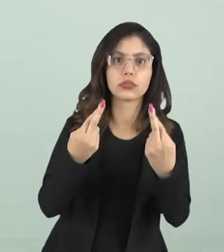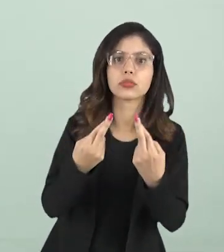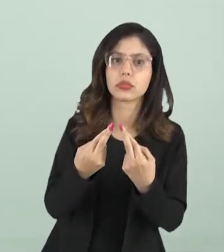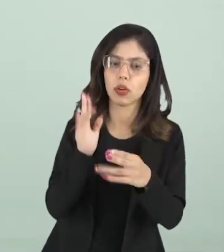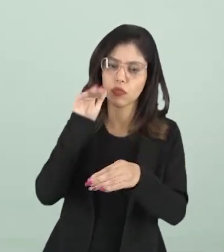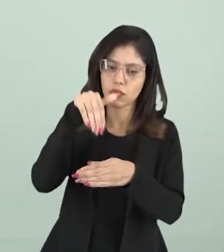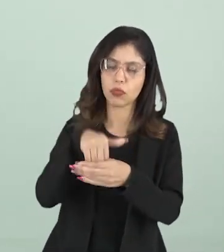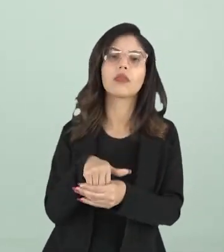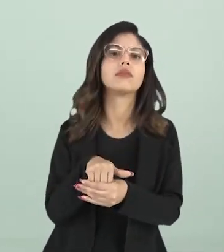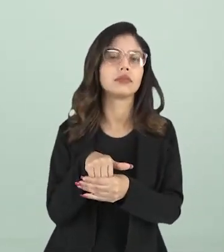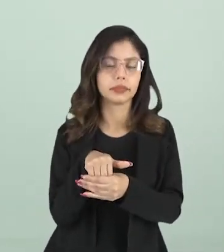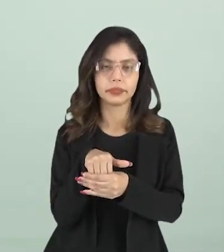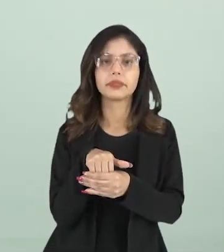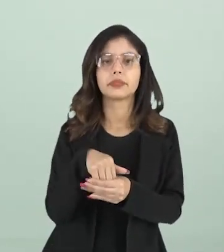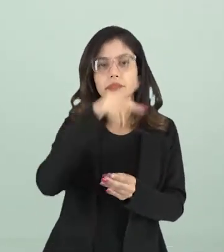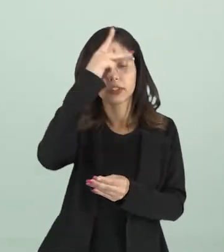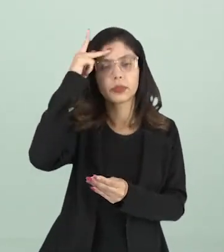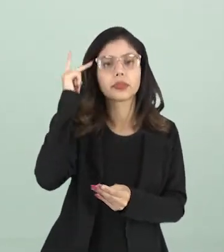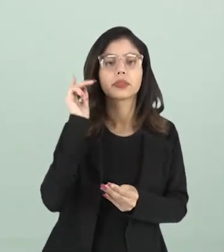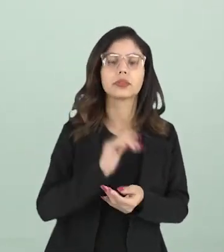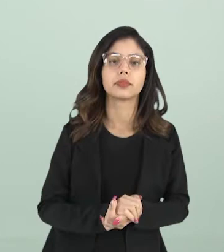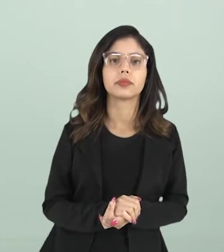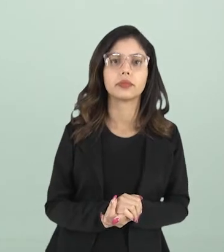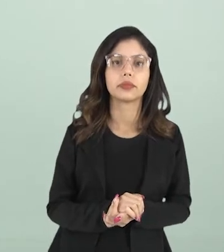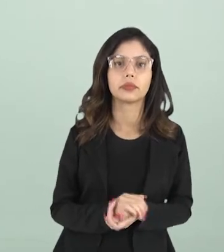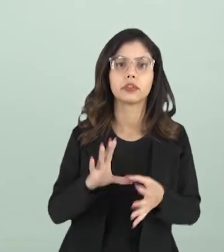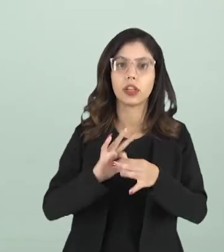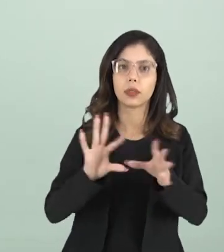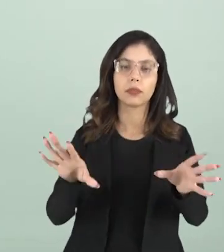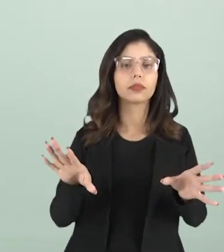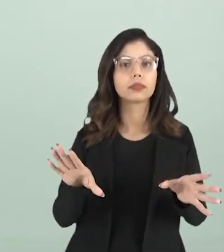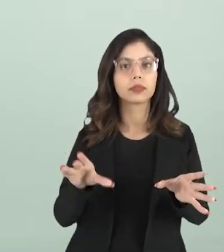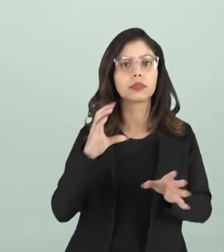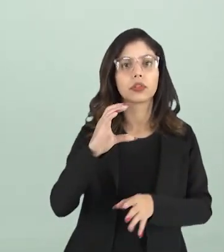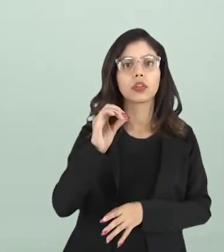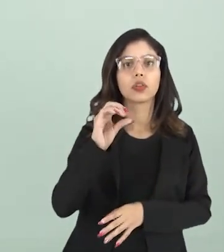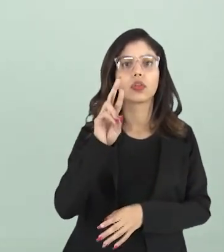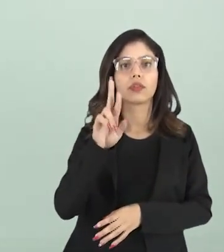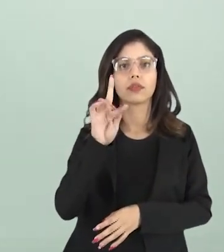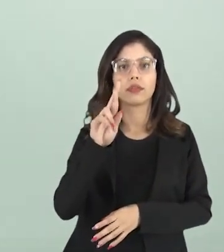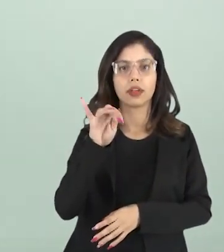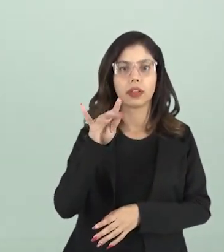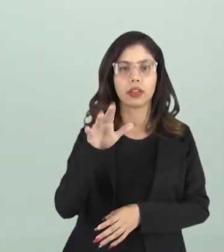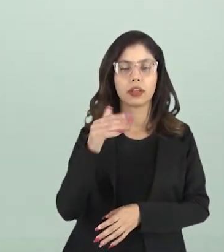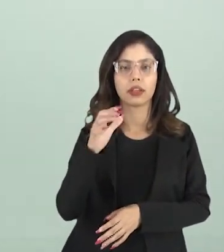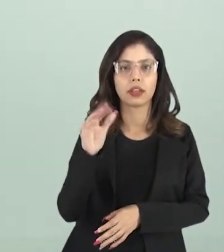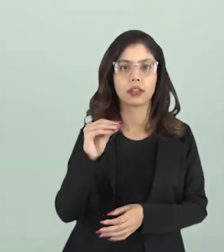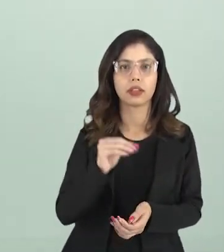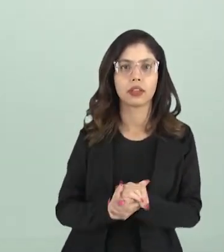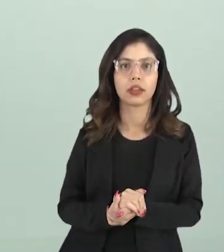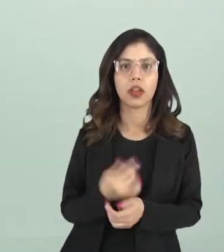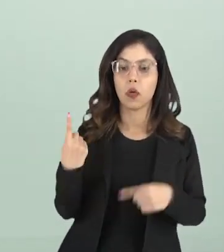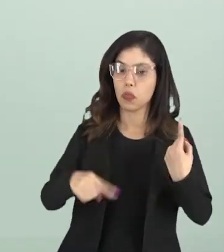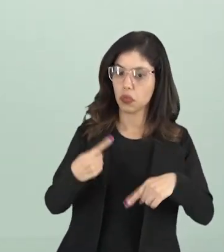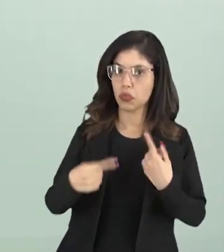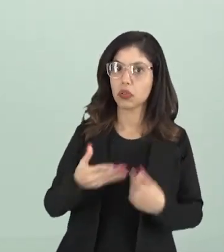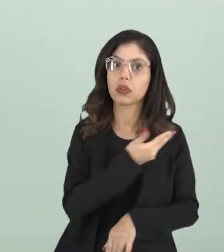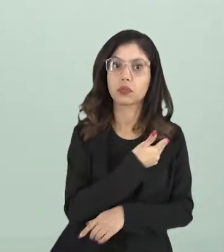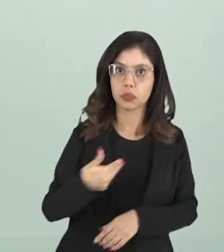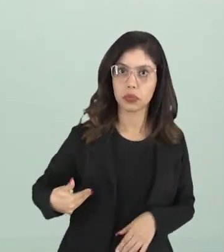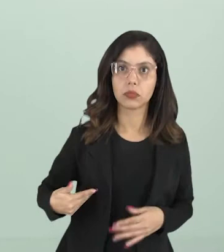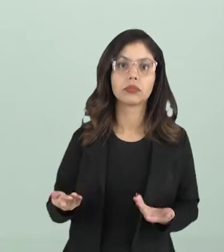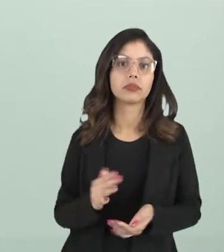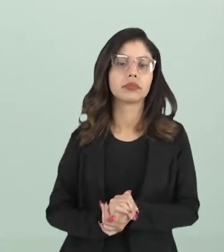temos o voto dos participantes a respeito de deliberações que vão contemplar determinadas políticas